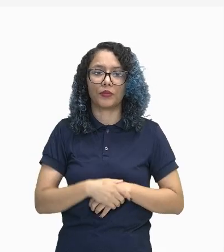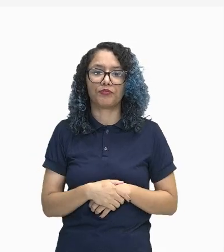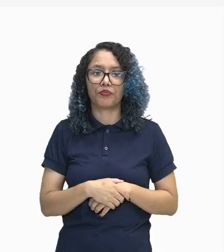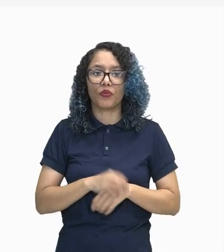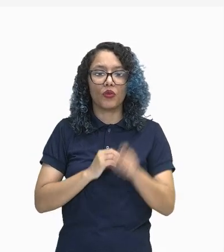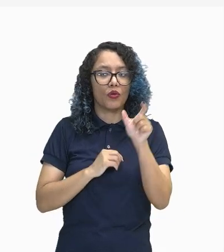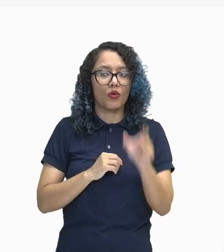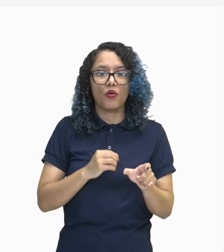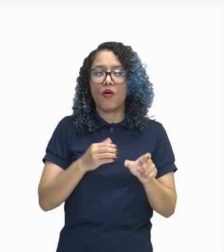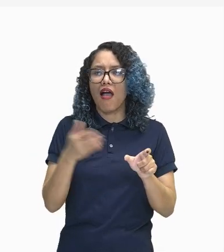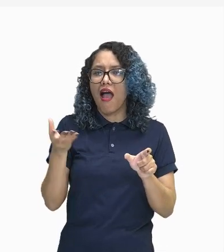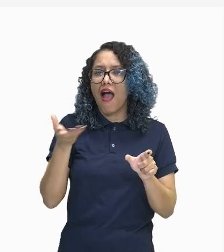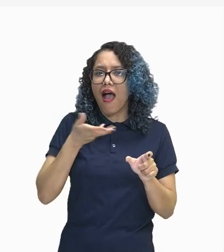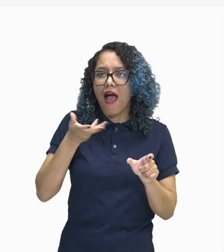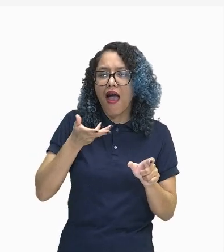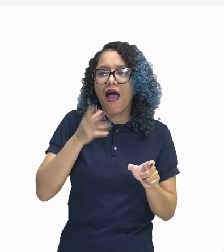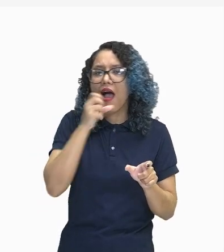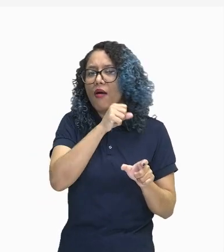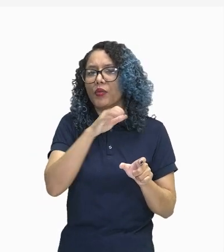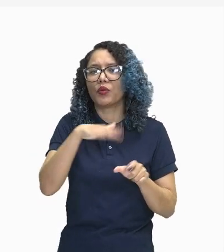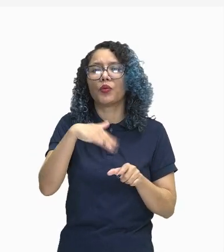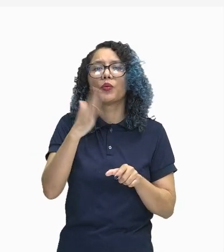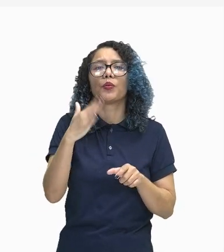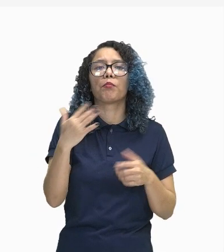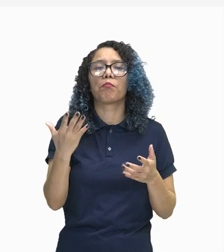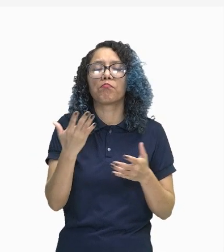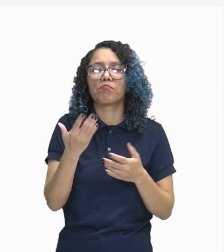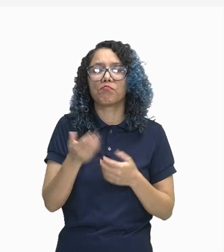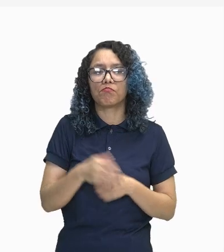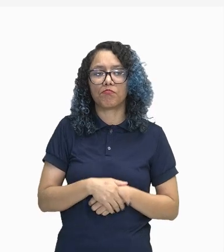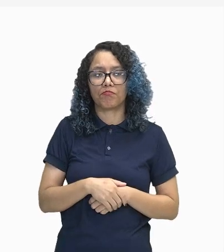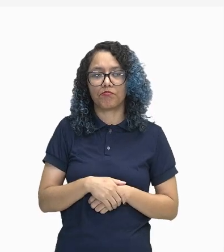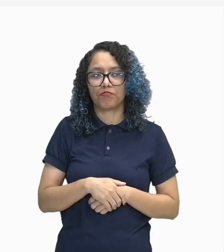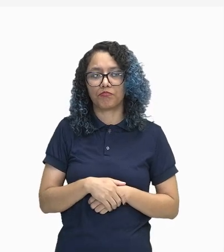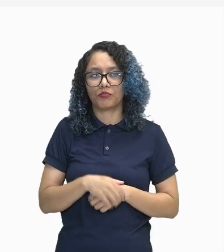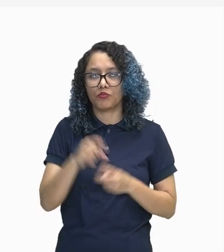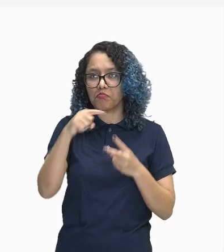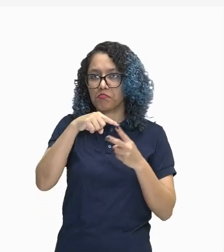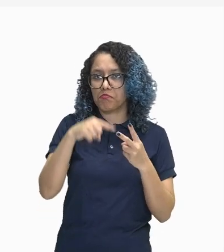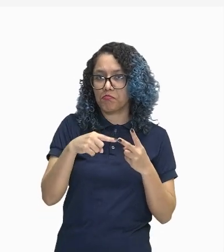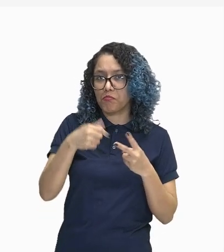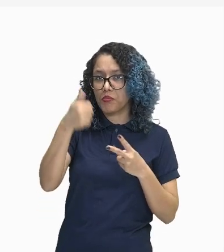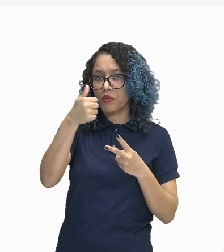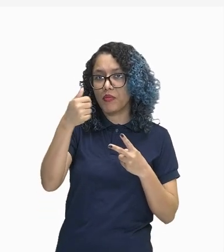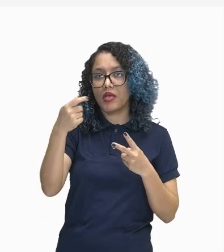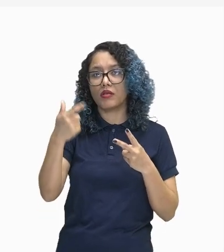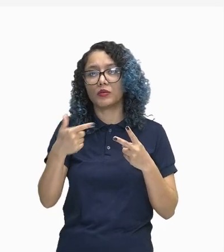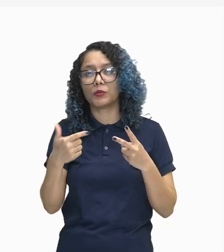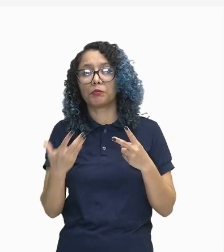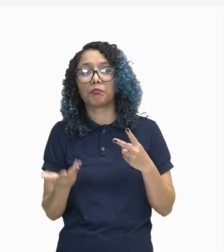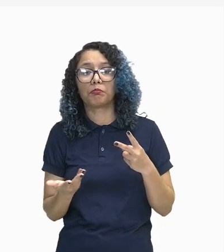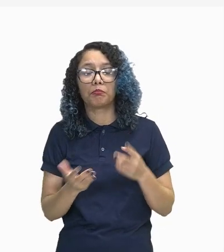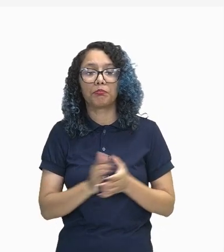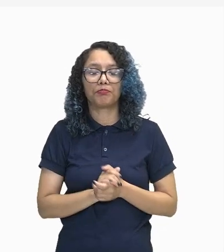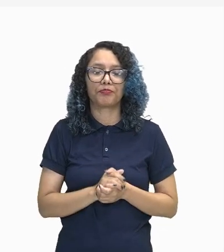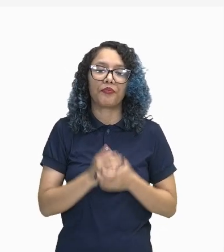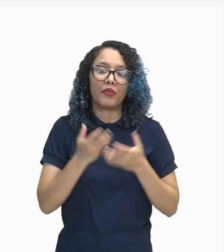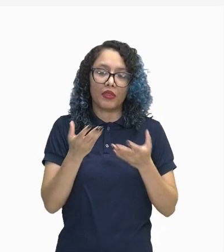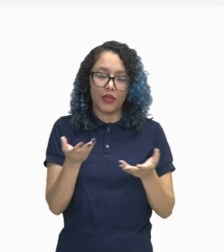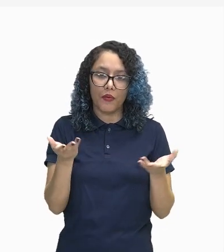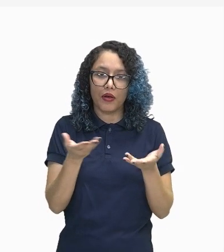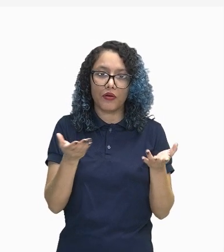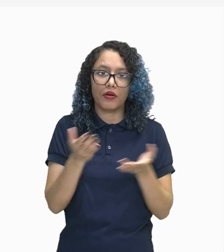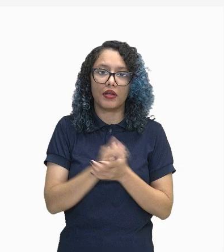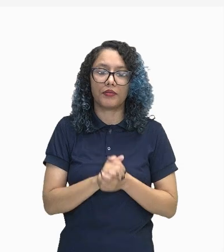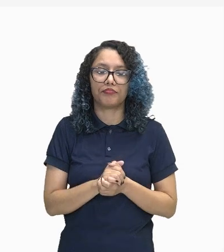rápido? Pedro ou João? Bom, pessoal, para responder essa pergunta, nós vamos nos valer do conceito